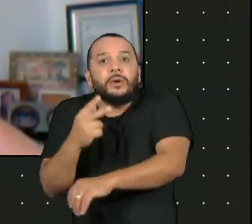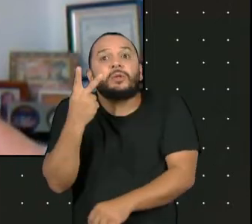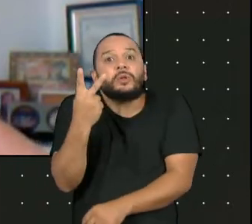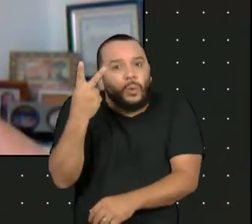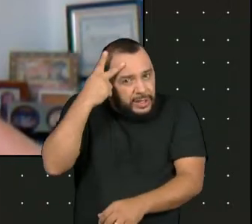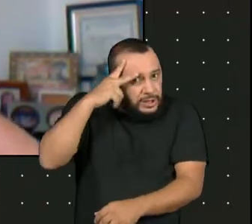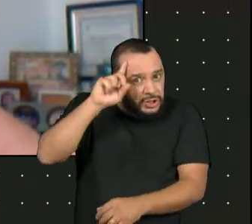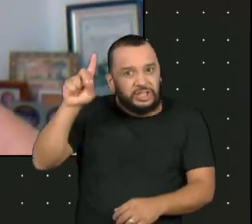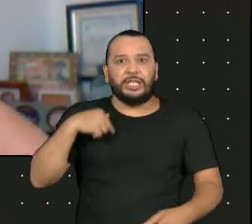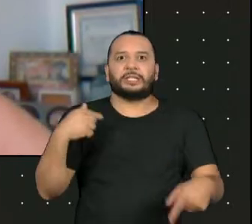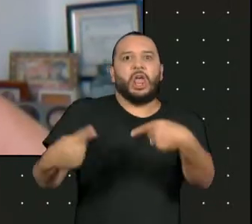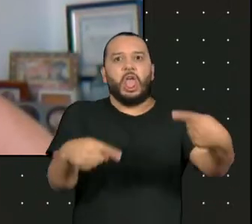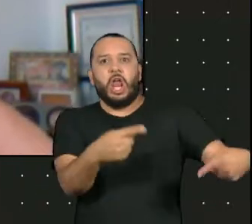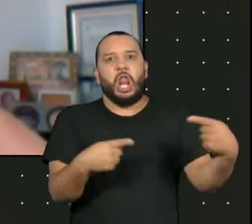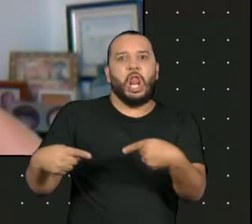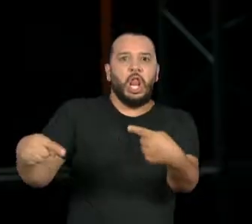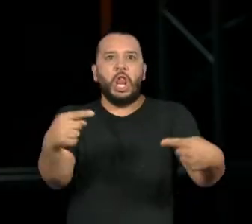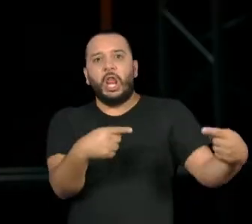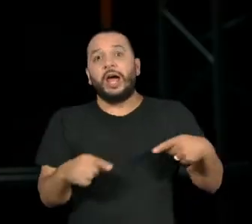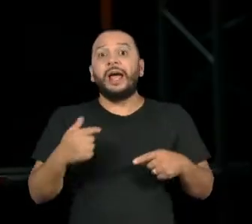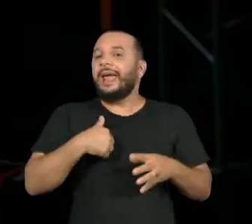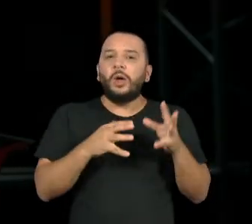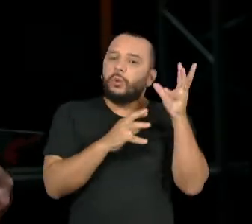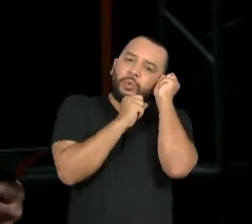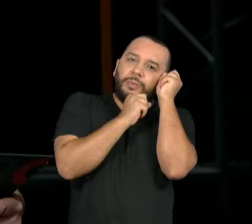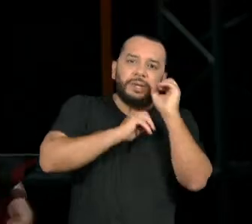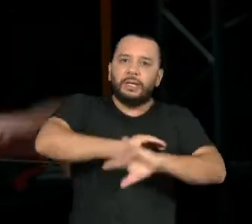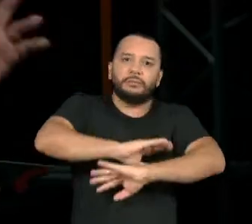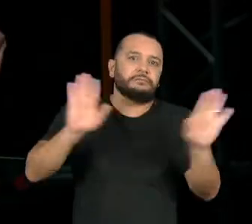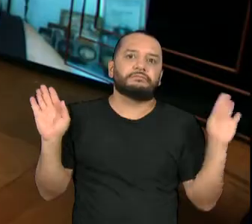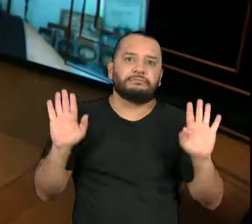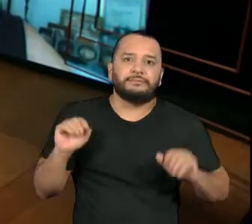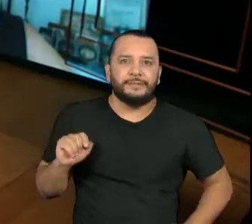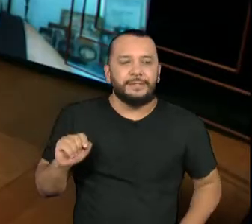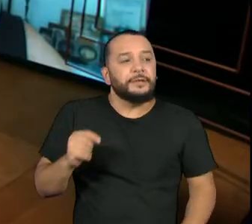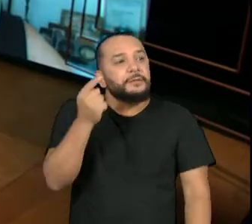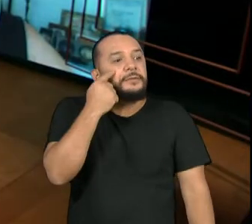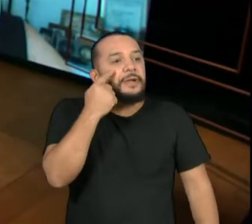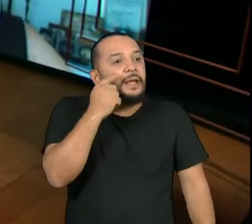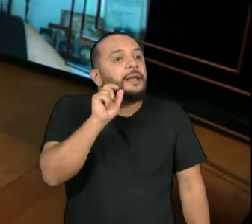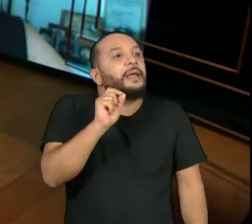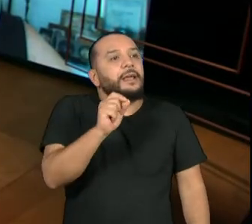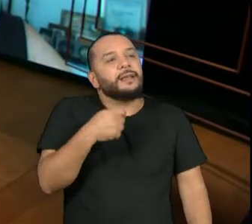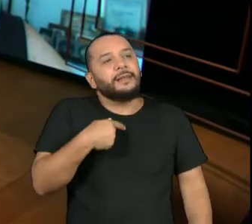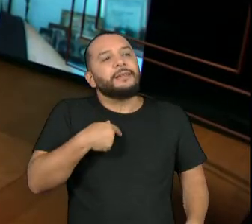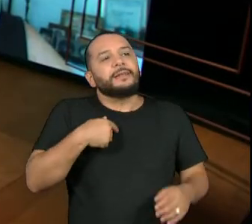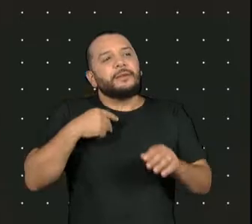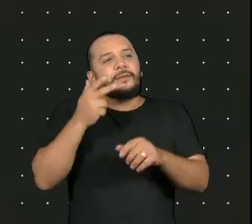aquele ensaio. Eu dormia. Olha só quem mandou umas palavras para você dessa época.